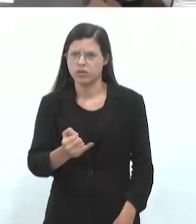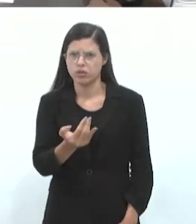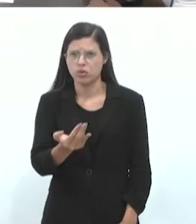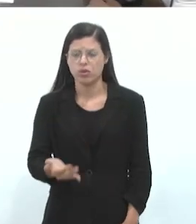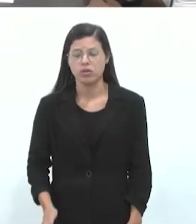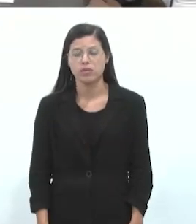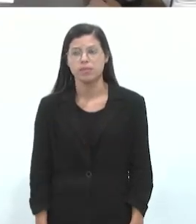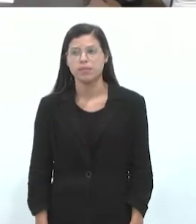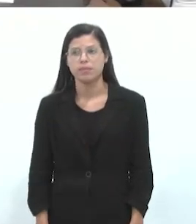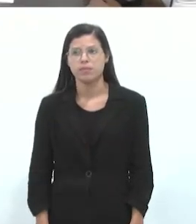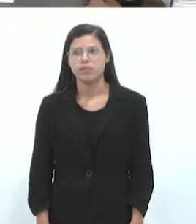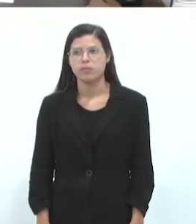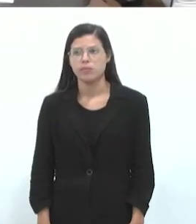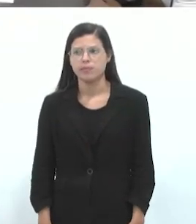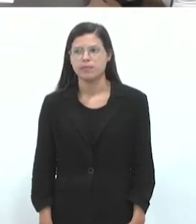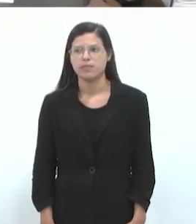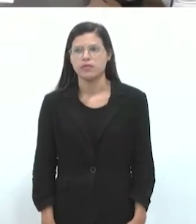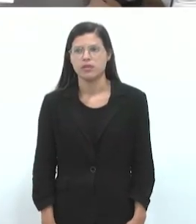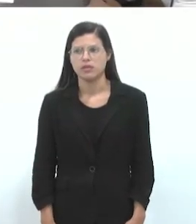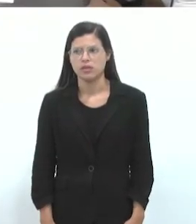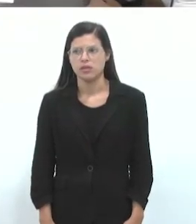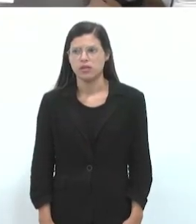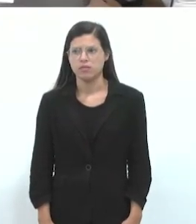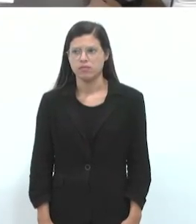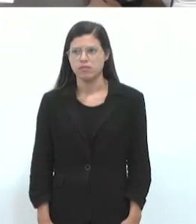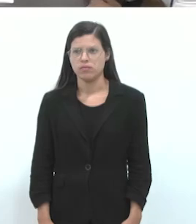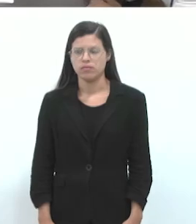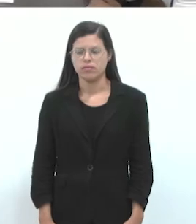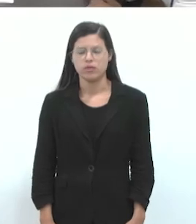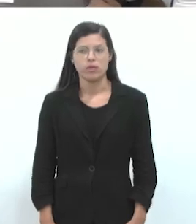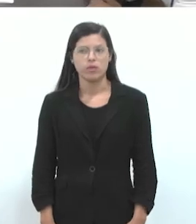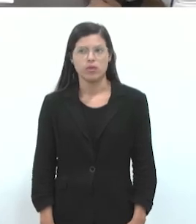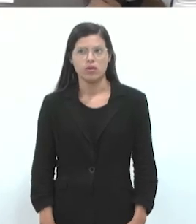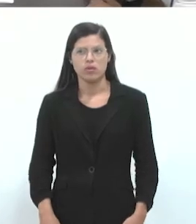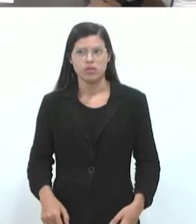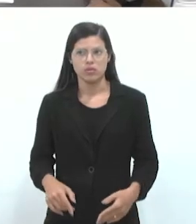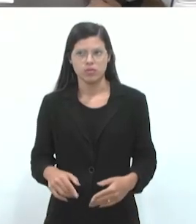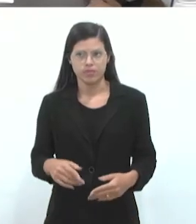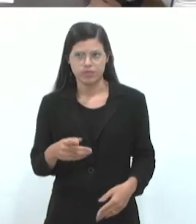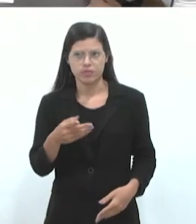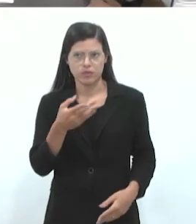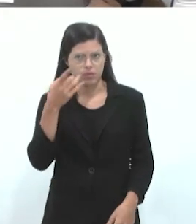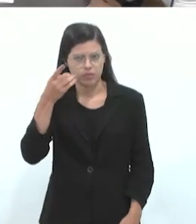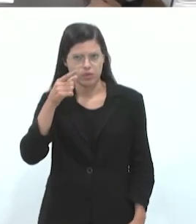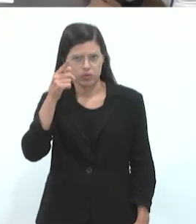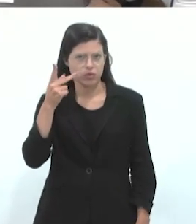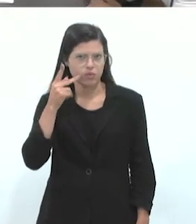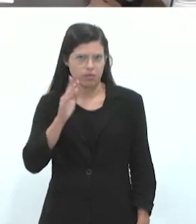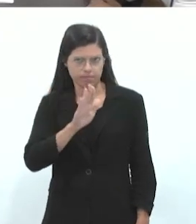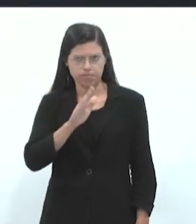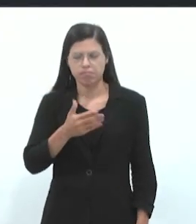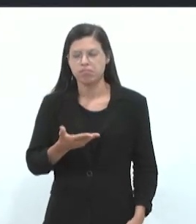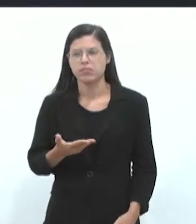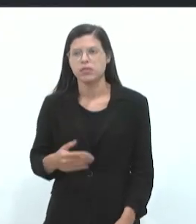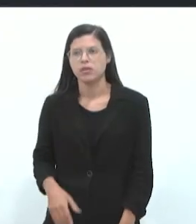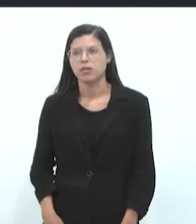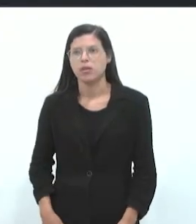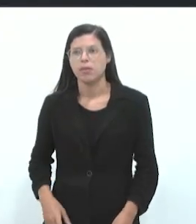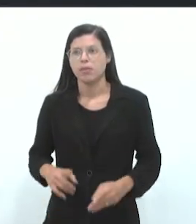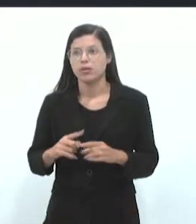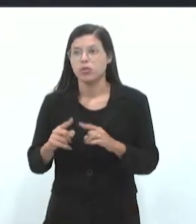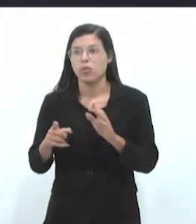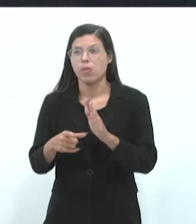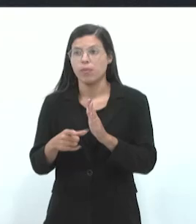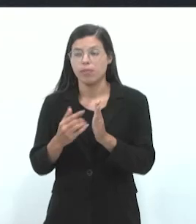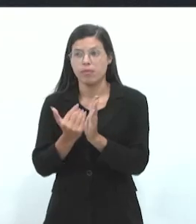Assim, isso. Vossa Excelência deve ter observado que algumas vezes... O que a gente tentou evitar? Vou passar a palavra para o deputado Luiz Paulo. Mas o que no início dos trabalhos aqui a gente tentou evitar? Algo